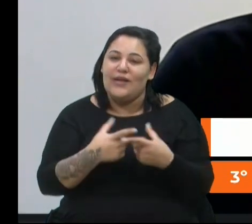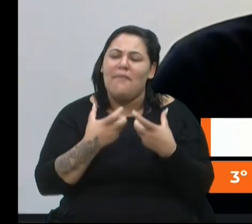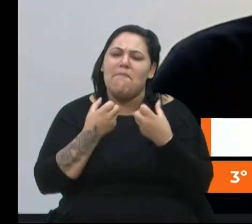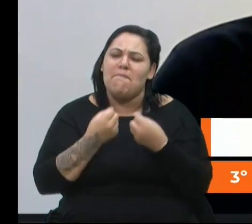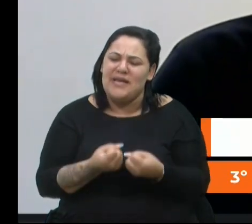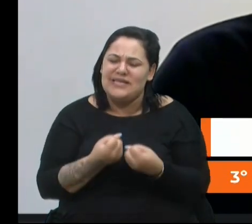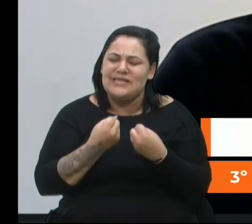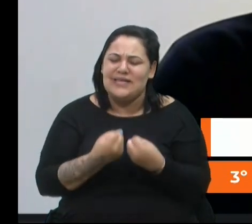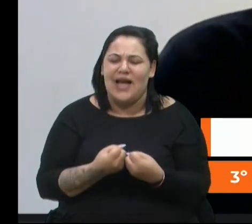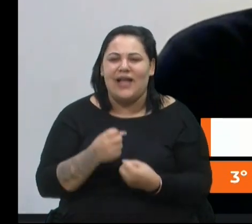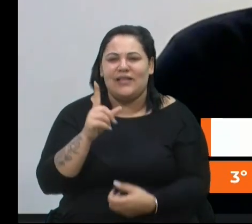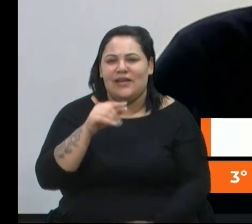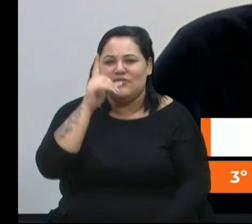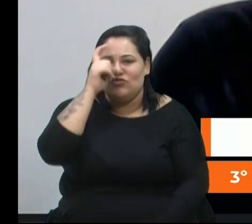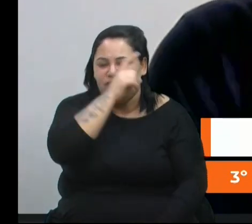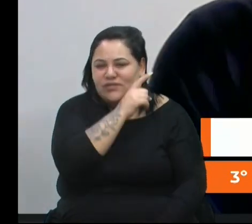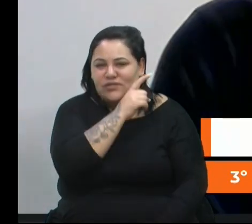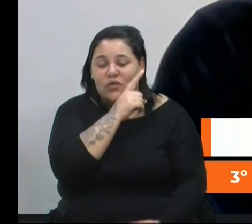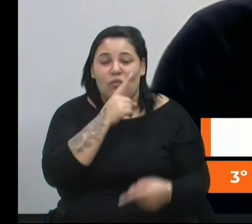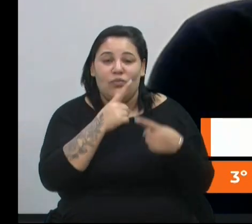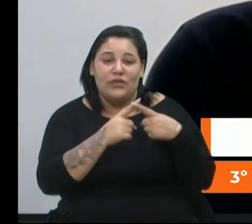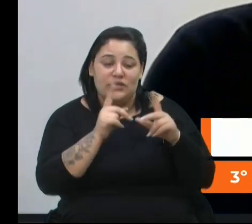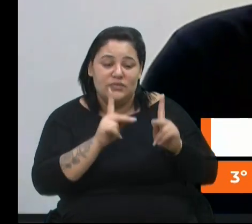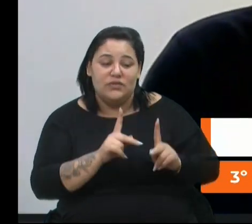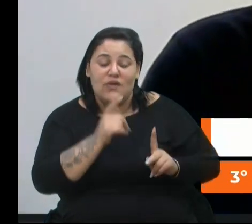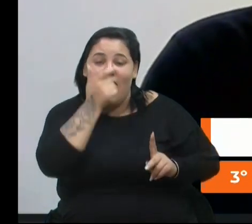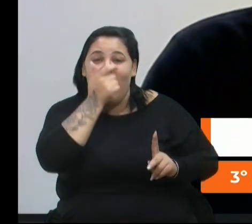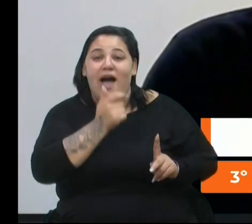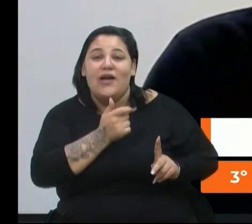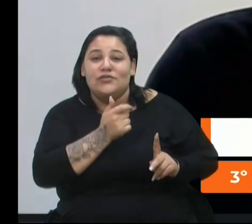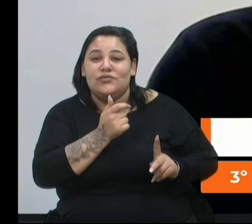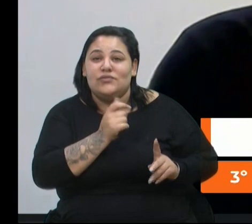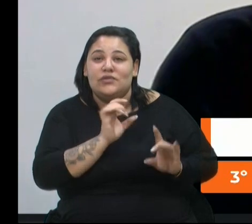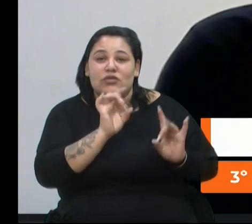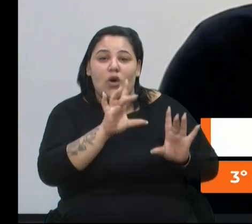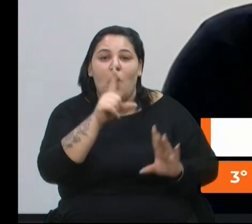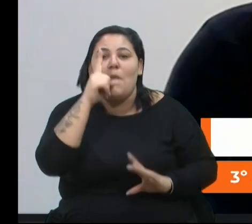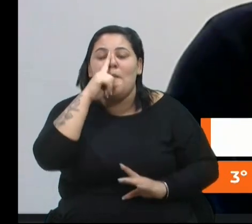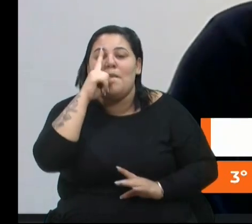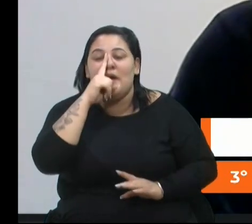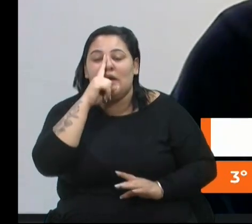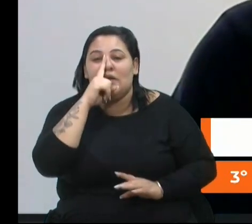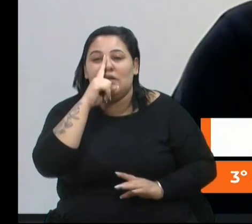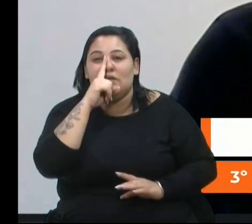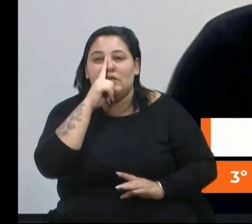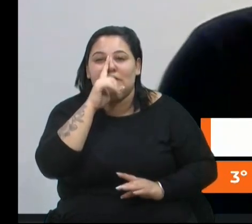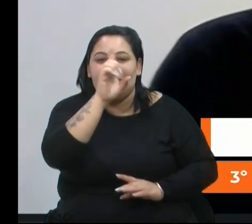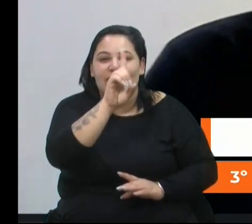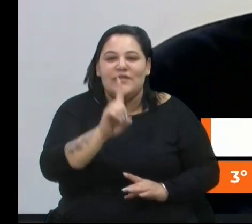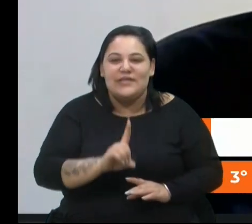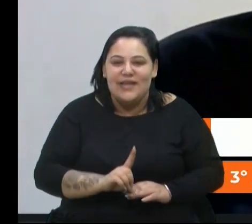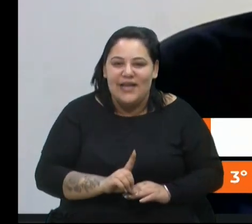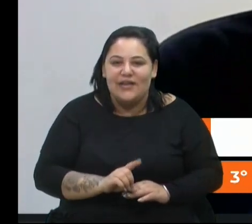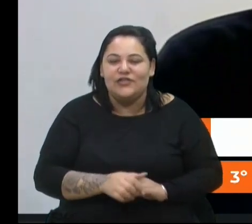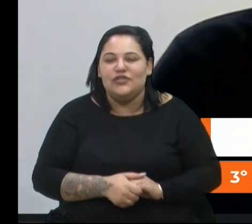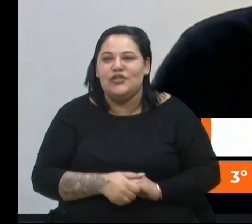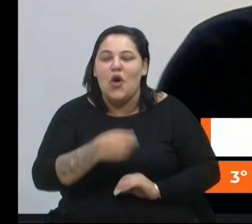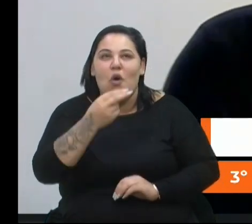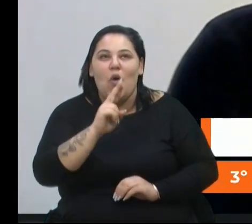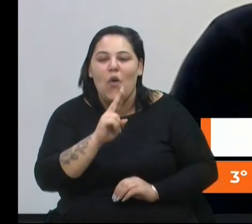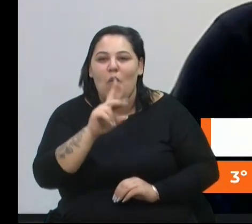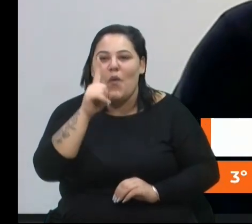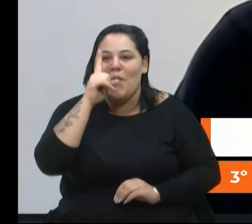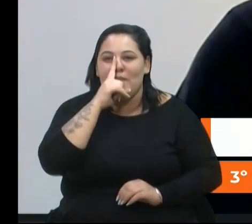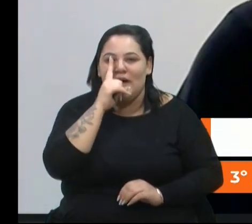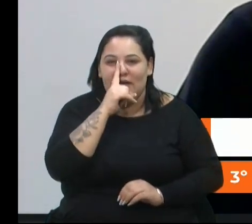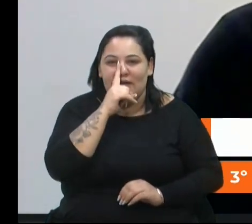tão difícil. Porque as pessoas acham que apenas mães de deficientes ou